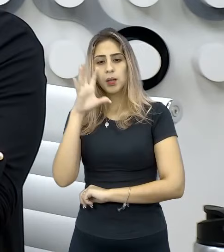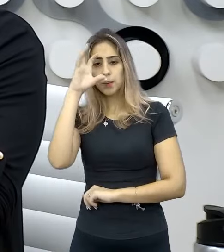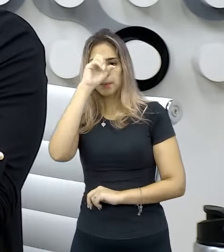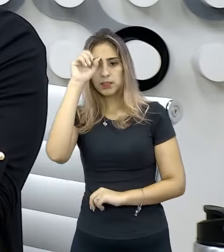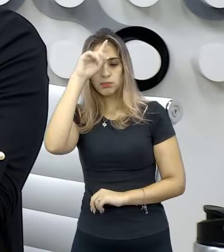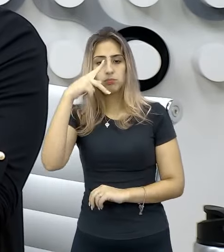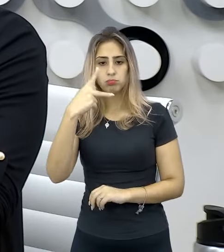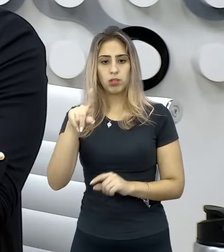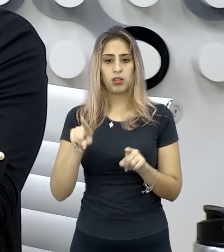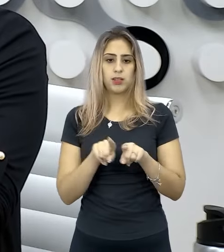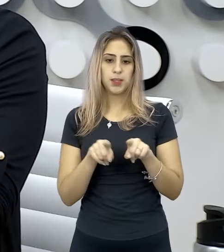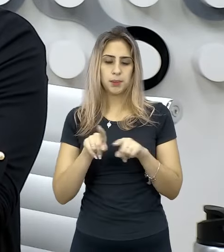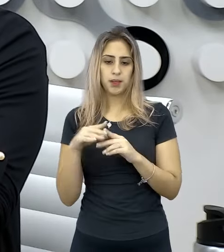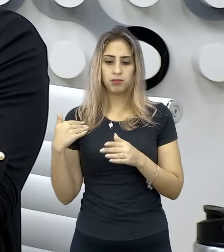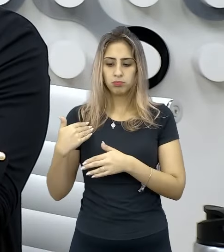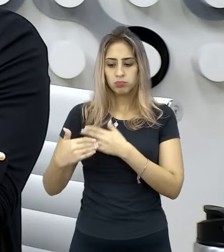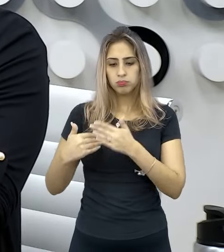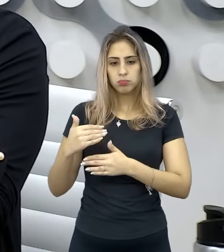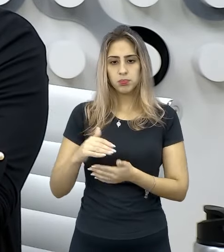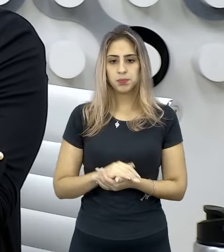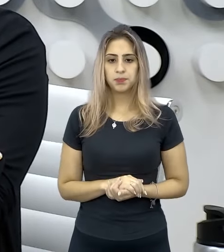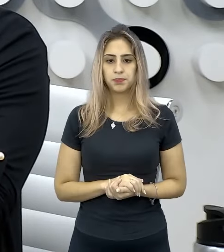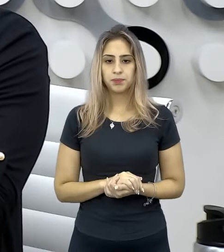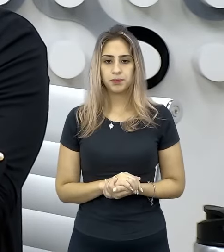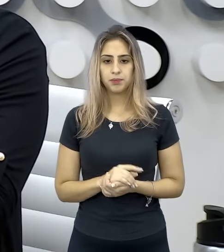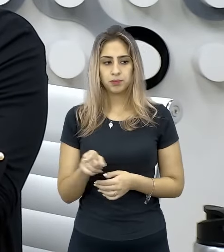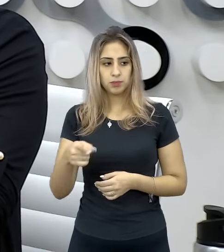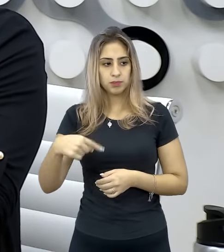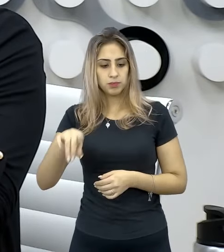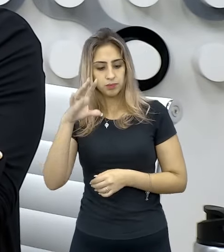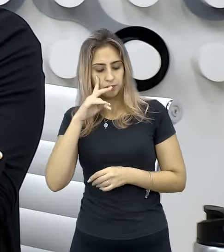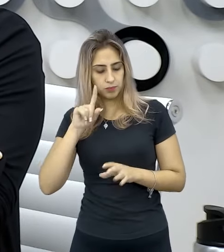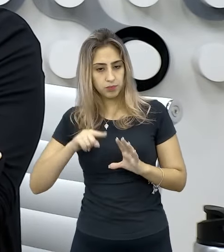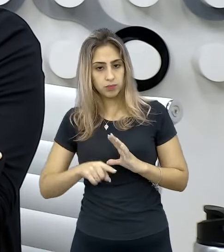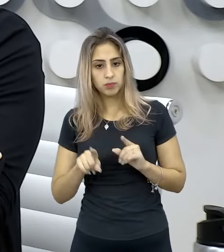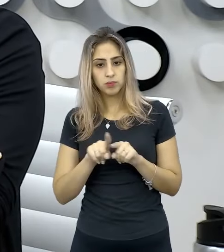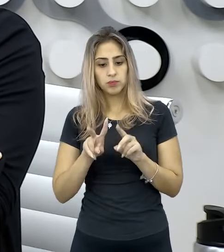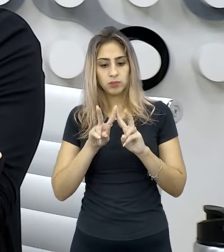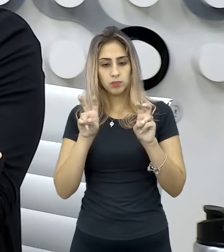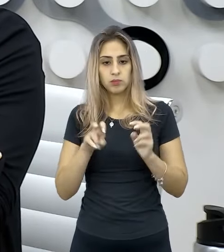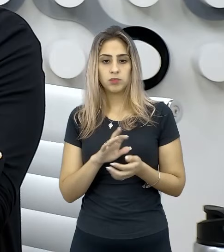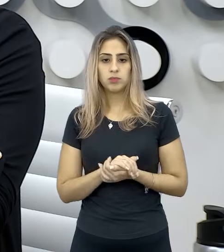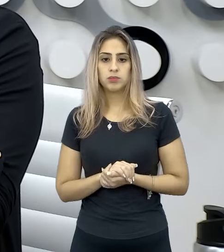aprendizagem deles também, né? Então, nesses aprofundamento, no caso